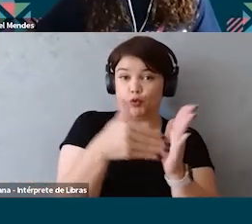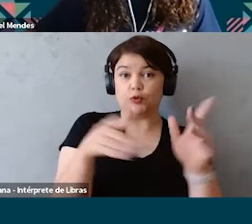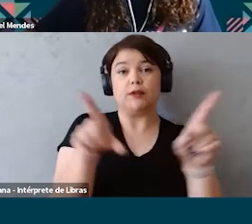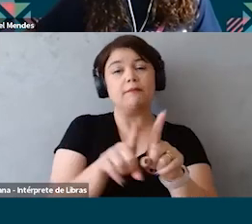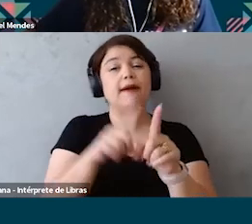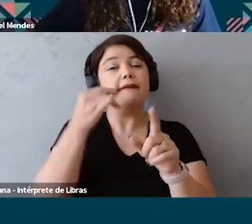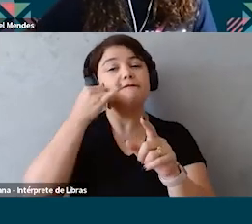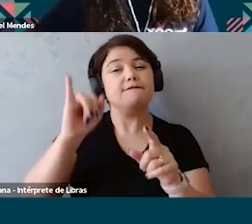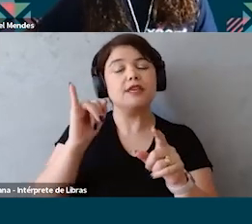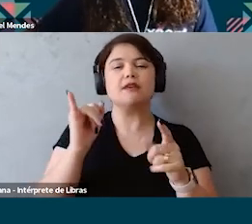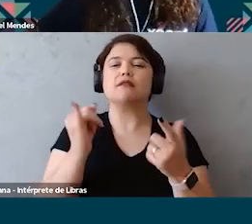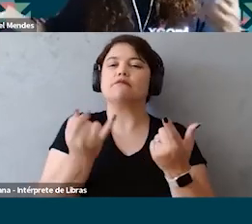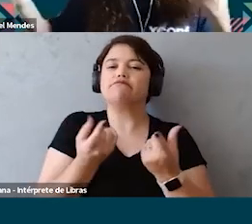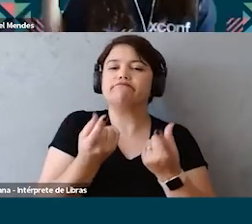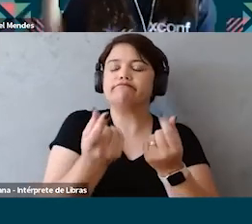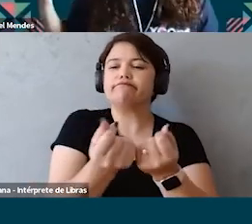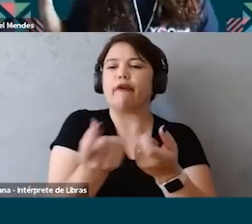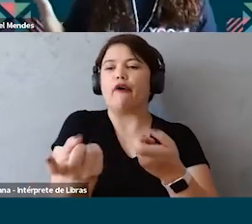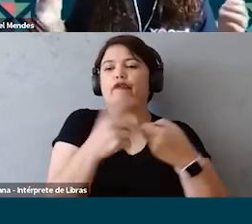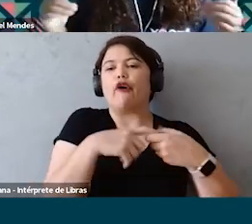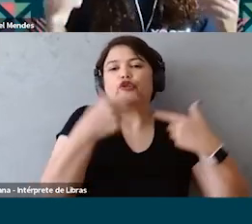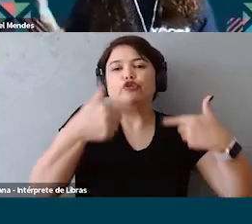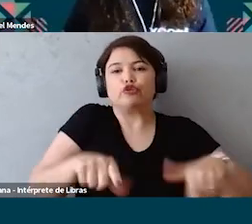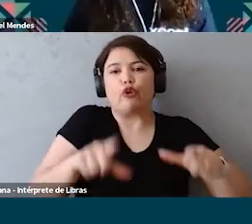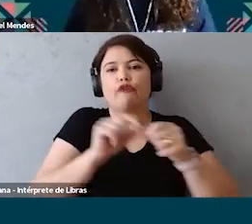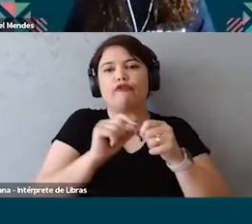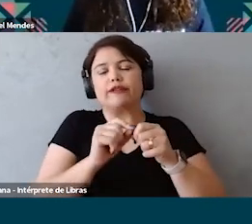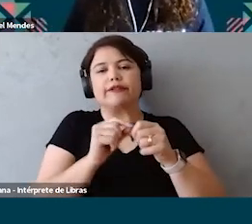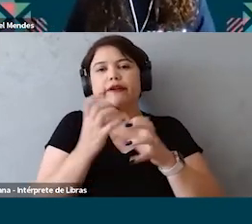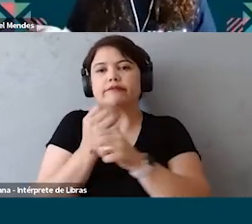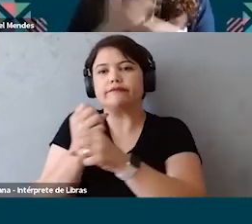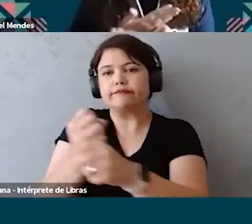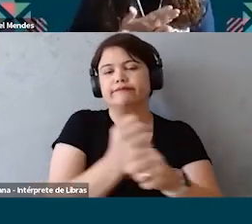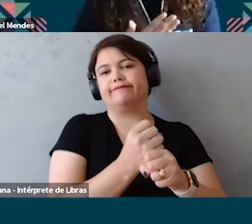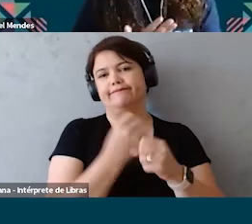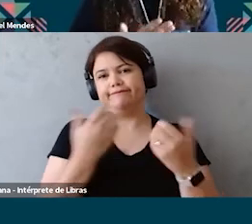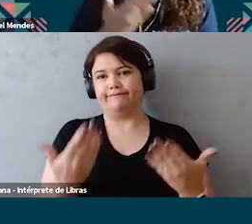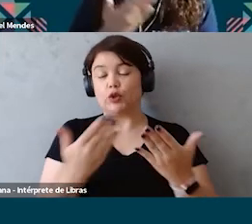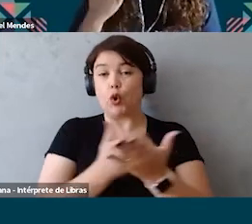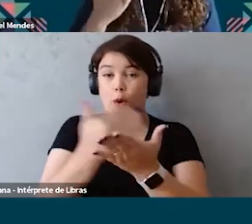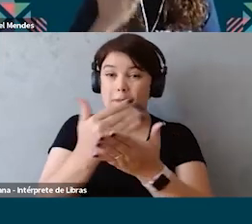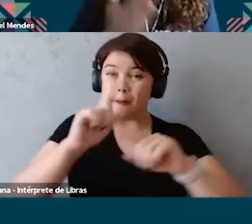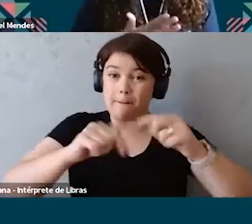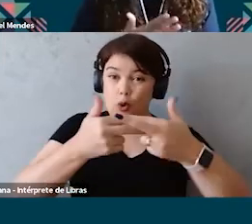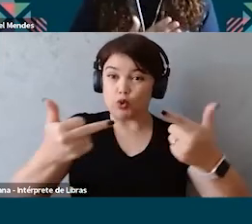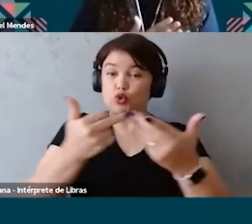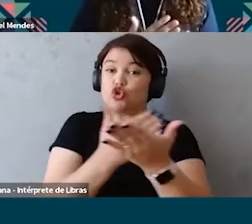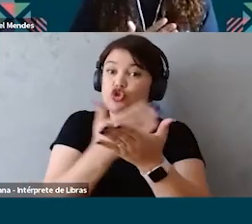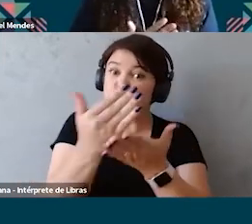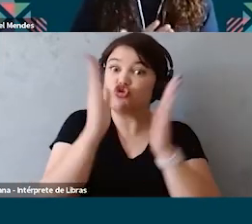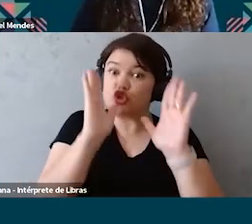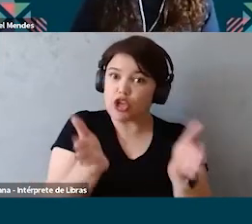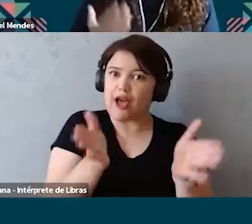E, por último, evite o alto custo de ter que refatorar o seu produto. Já comece o seu produto